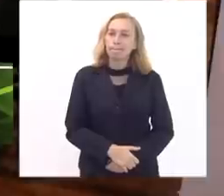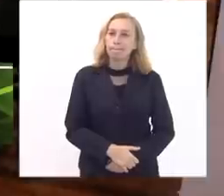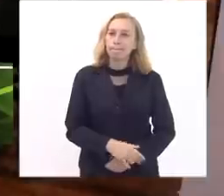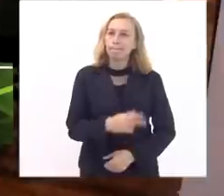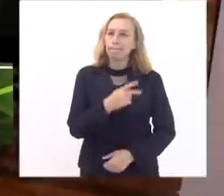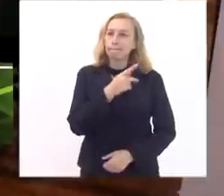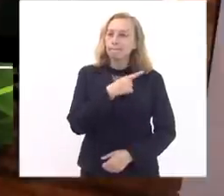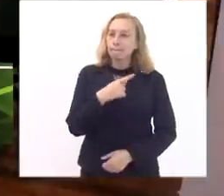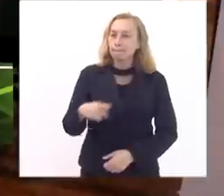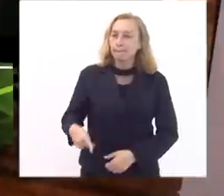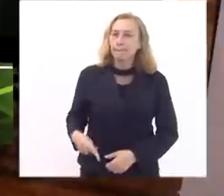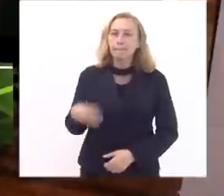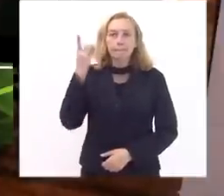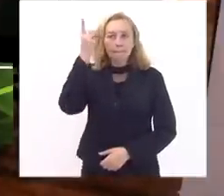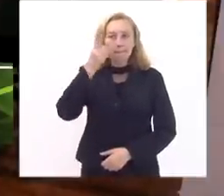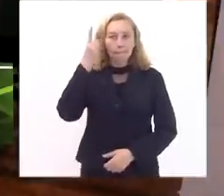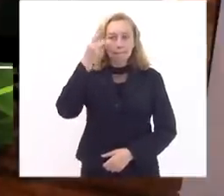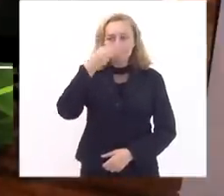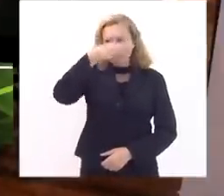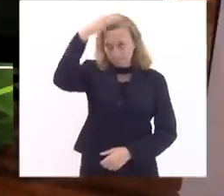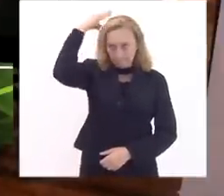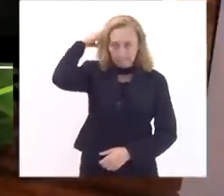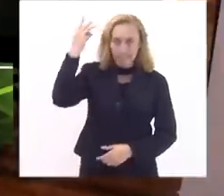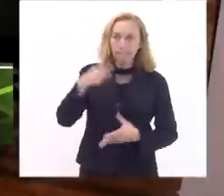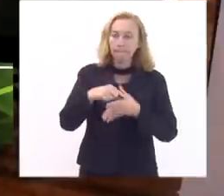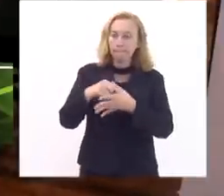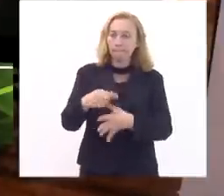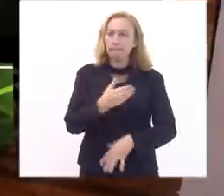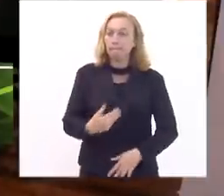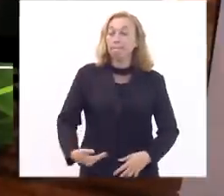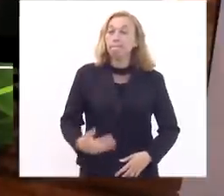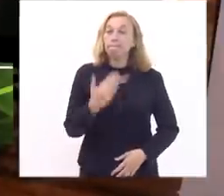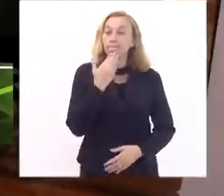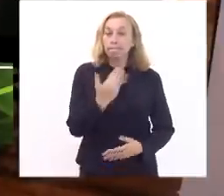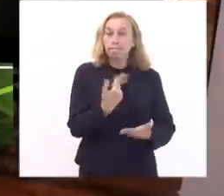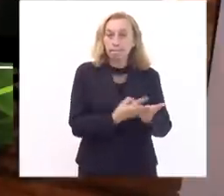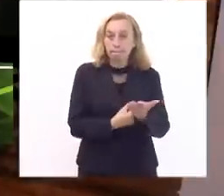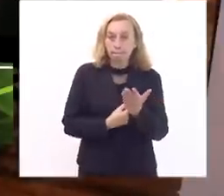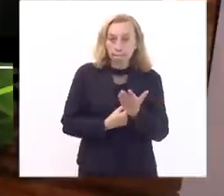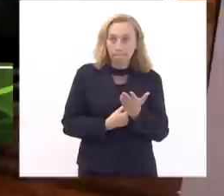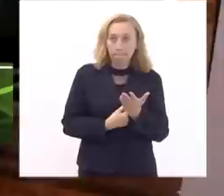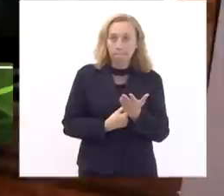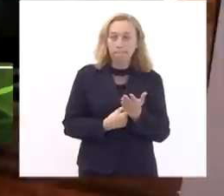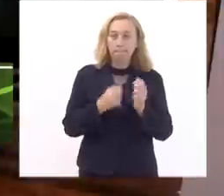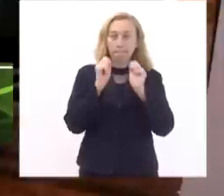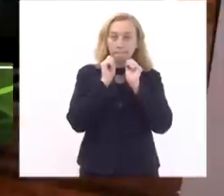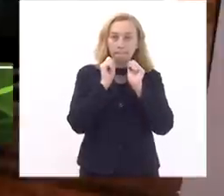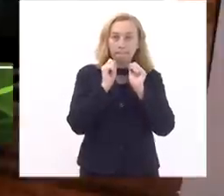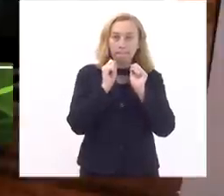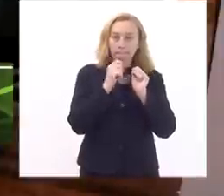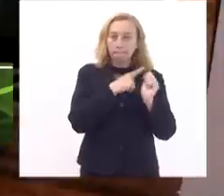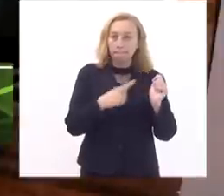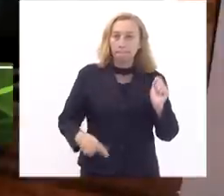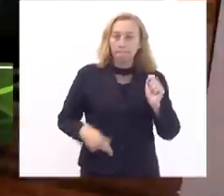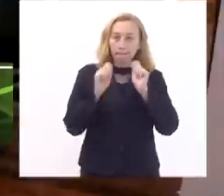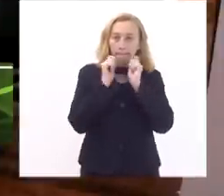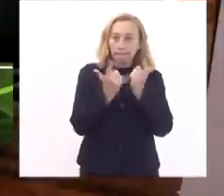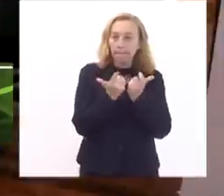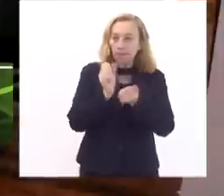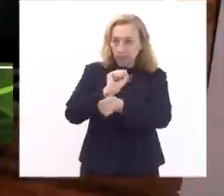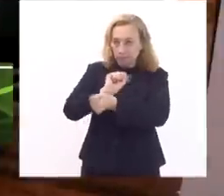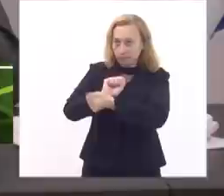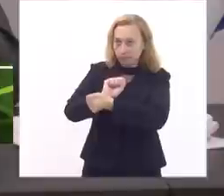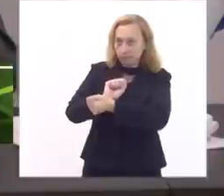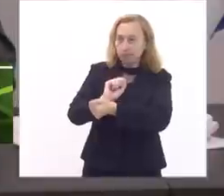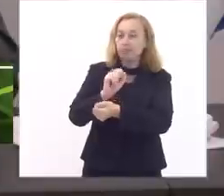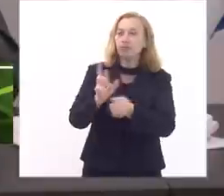Presidente e deputado Márcio Pacheco, líder do governo, primeiro eu queria pedir ajuda do presidente da Alerj. Deixa só eu encaminhar uma questão aqui. Sim.